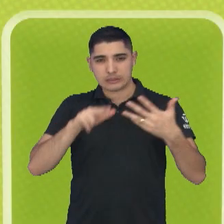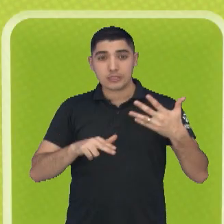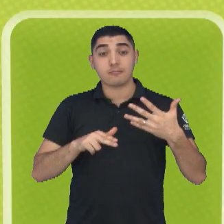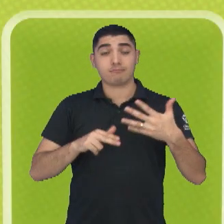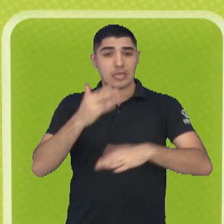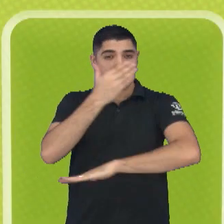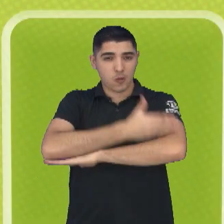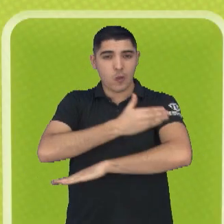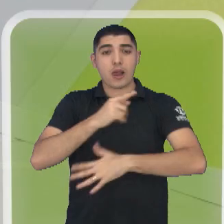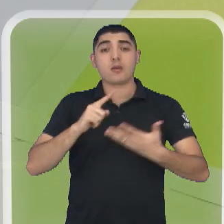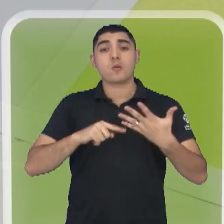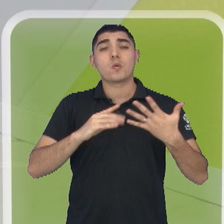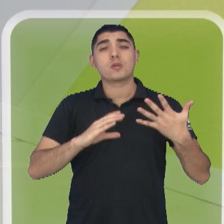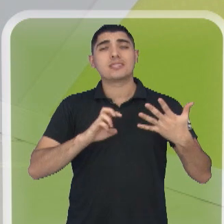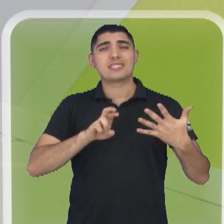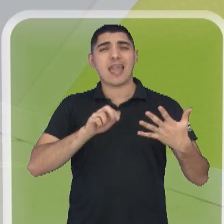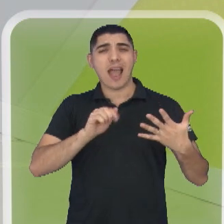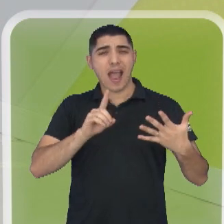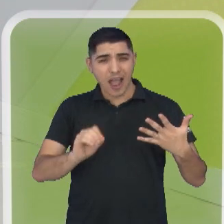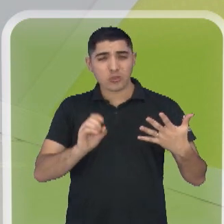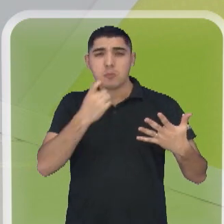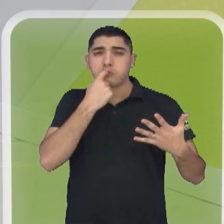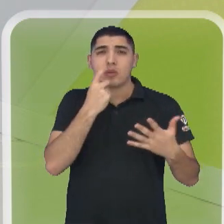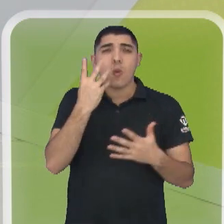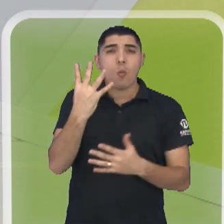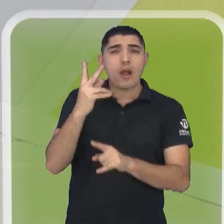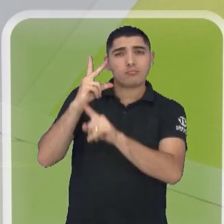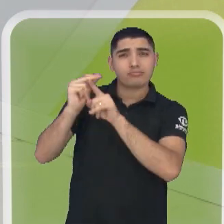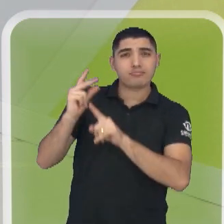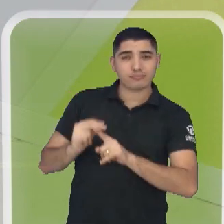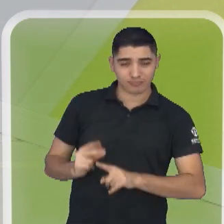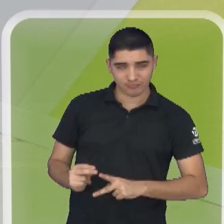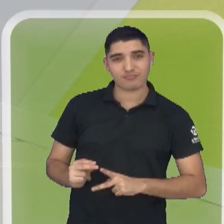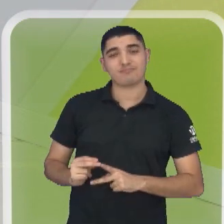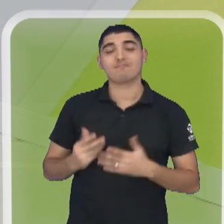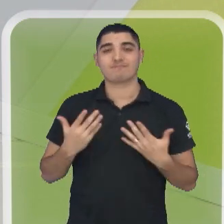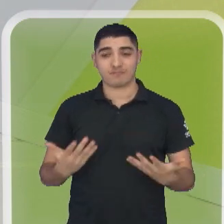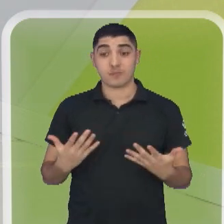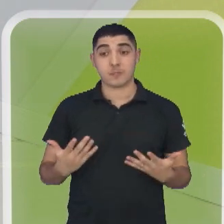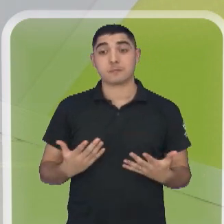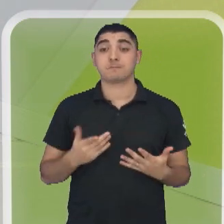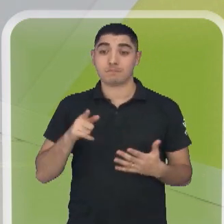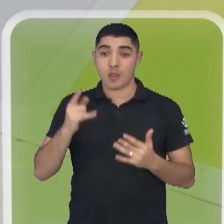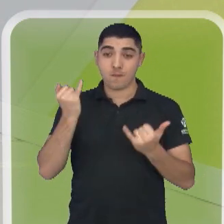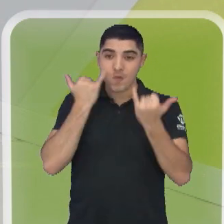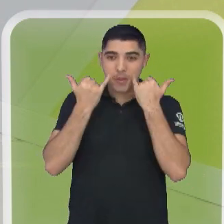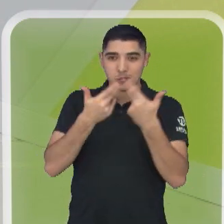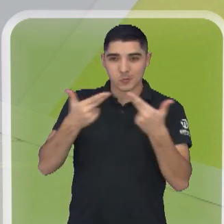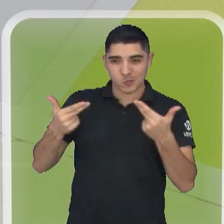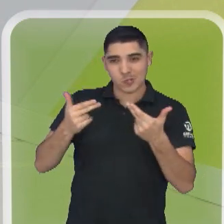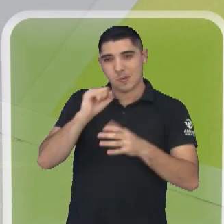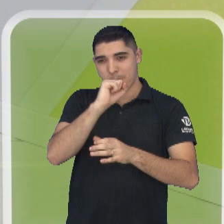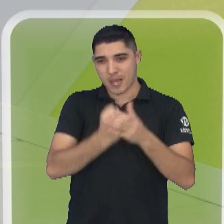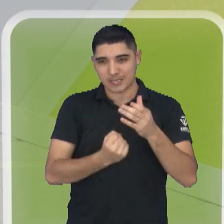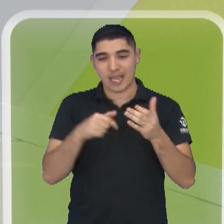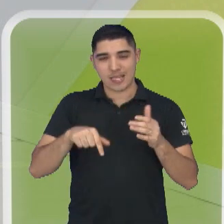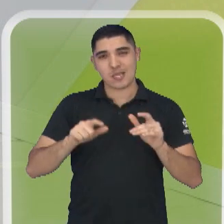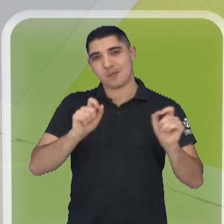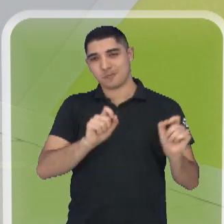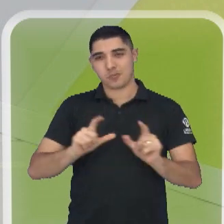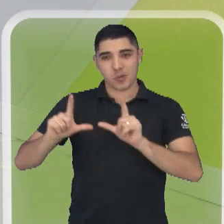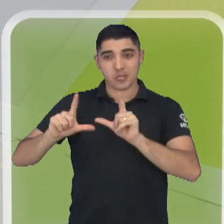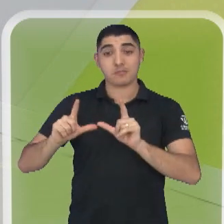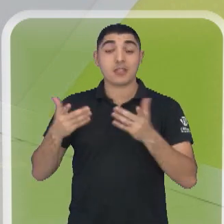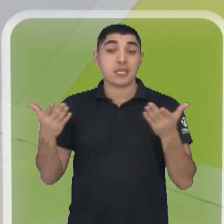25 jogos, apenas 4 vitórias na competição. Tá certo? Tá aí, informações do basquete para você em destaque aqui dentro do nosso Hora do